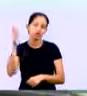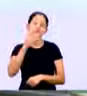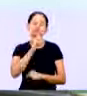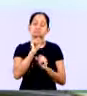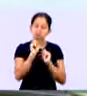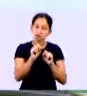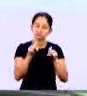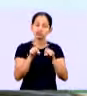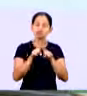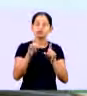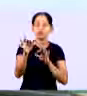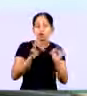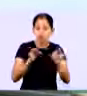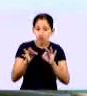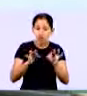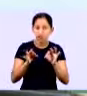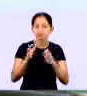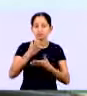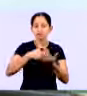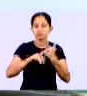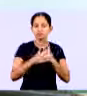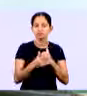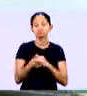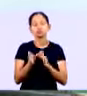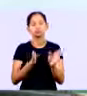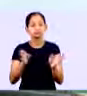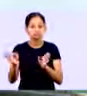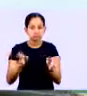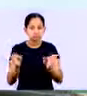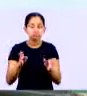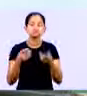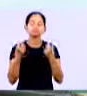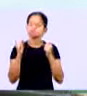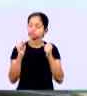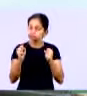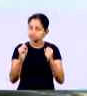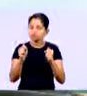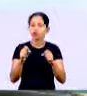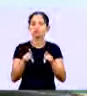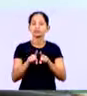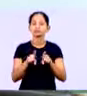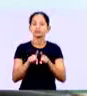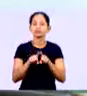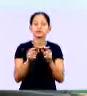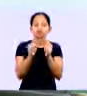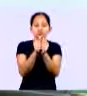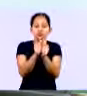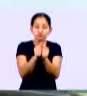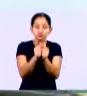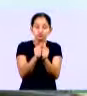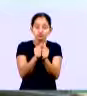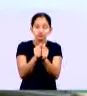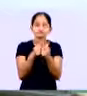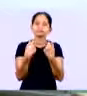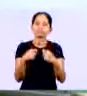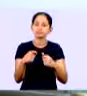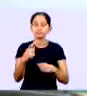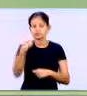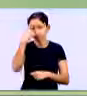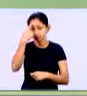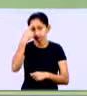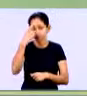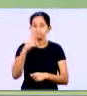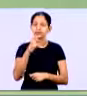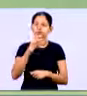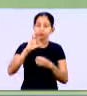isso organizando tanto o orçamento de produção quanto o orçamento de matéria-prima. Os dois são muito importantes e eles dois andam juntos, tá? Prestem atenção